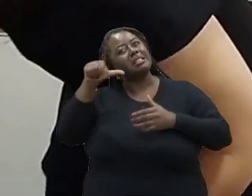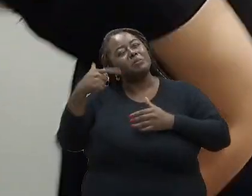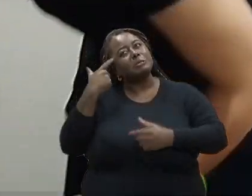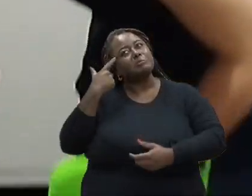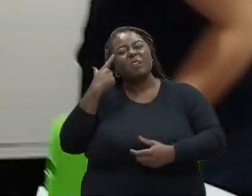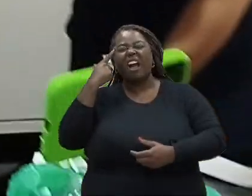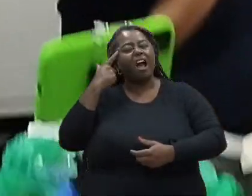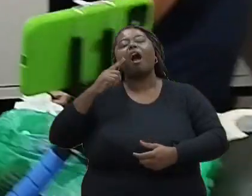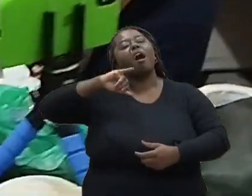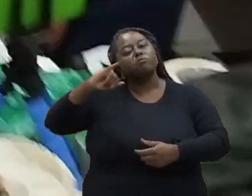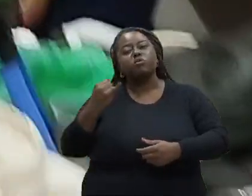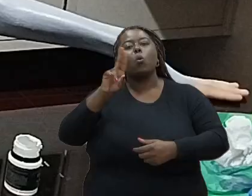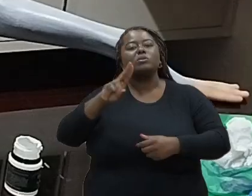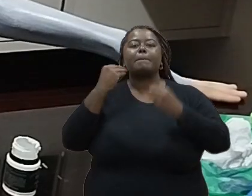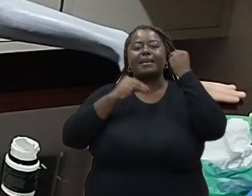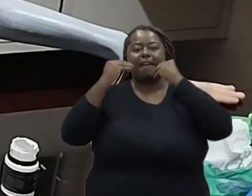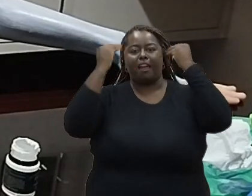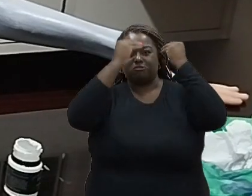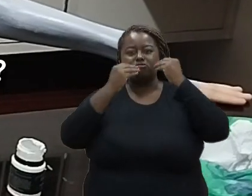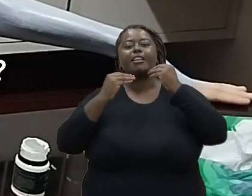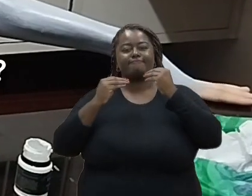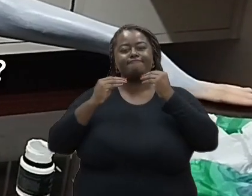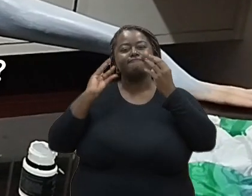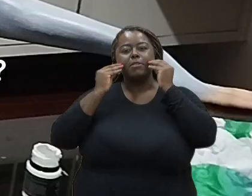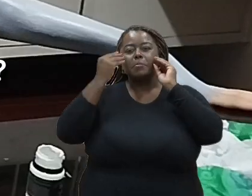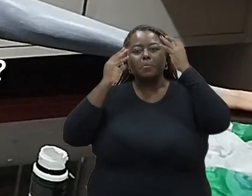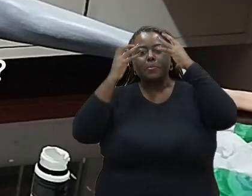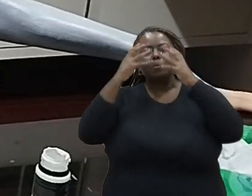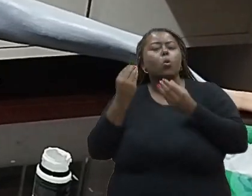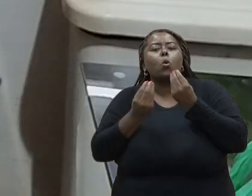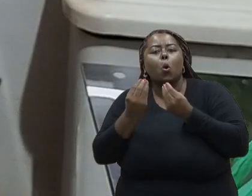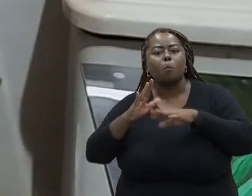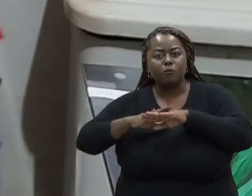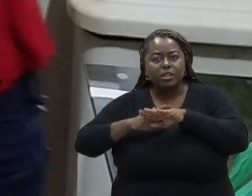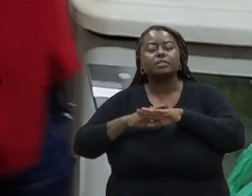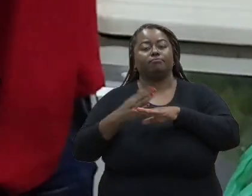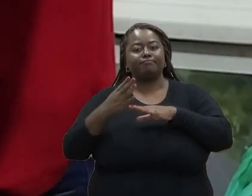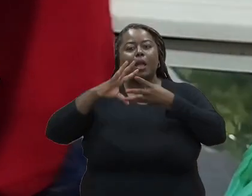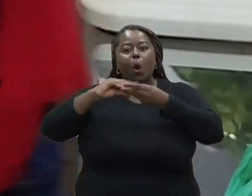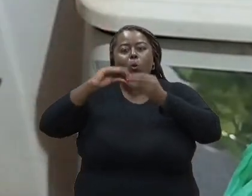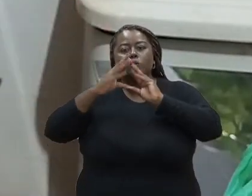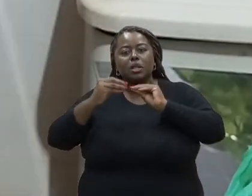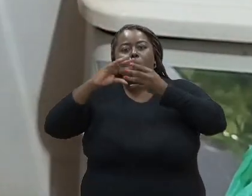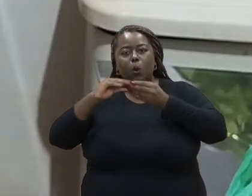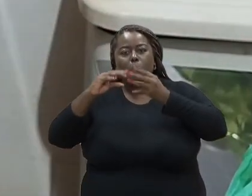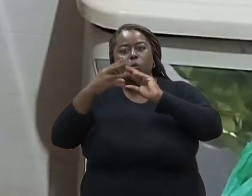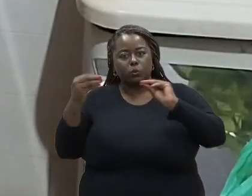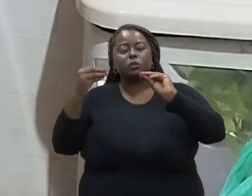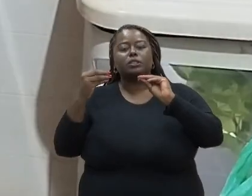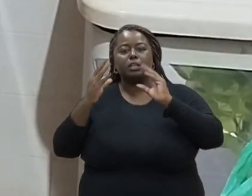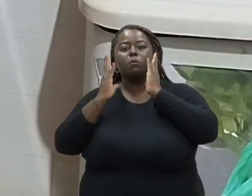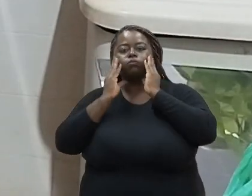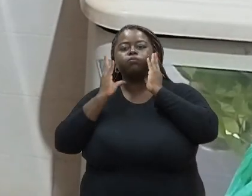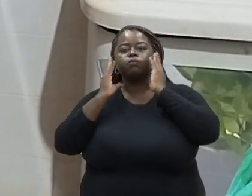ir pelo caminho da maquiagem. Como é que a gente fez esse processo, né? Nós colocamos algodão, né, na cabeça dela, porque a gente queria dar aquela